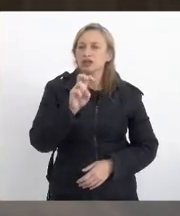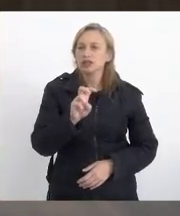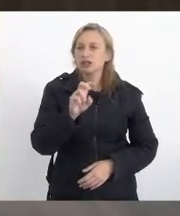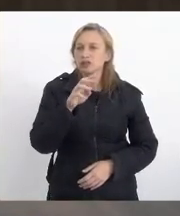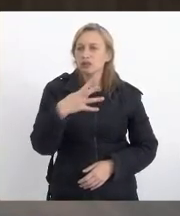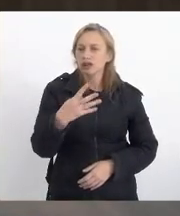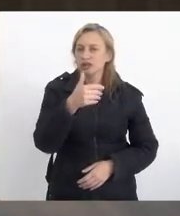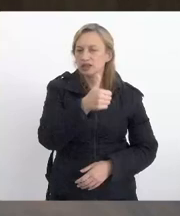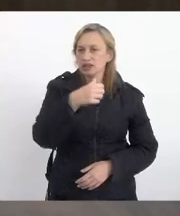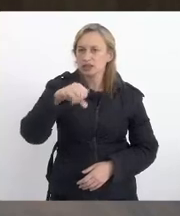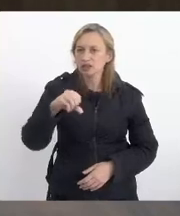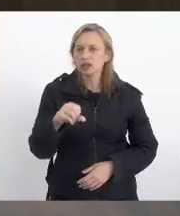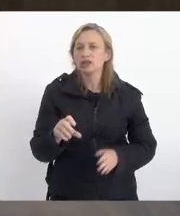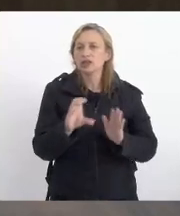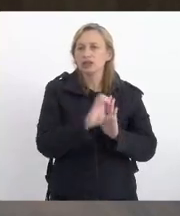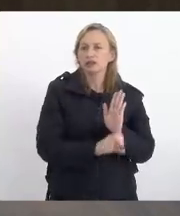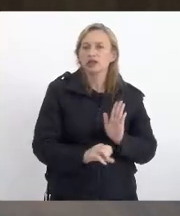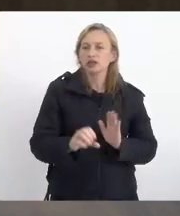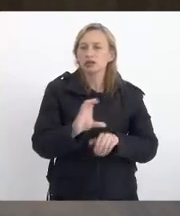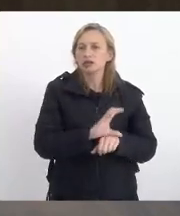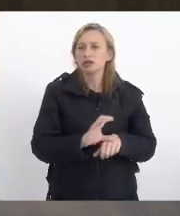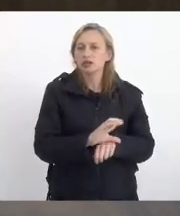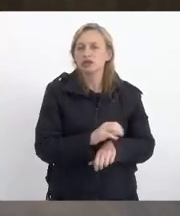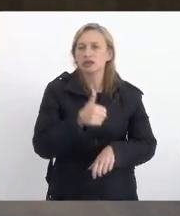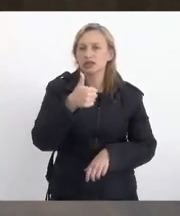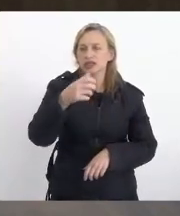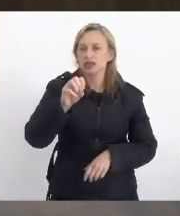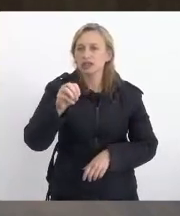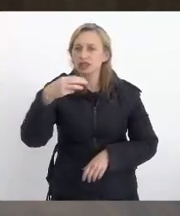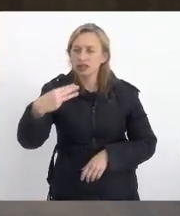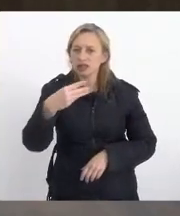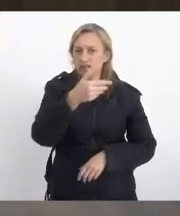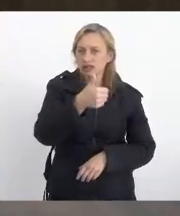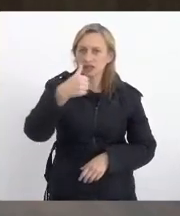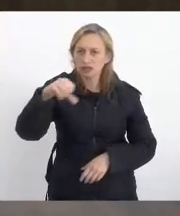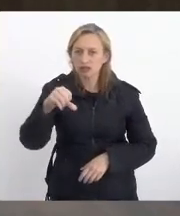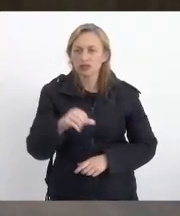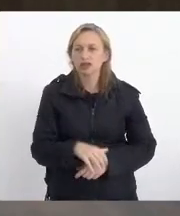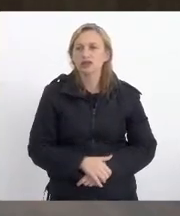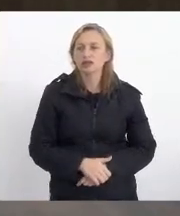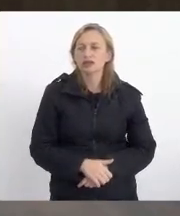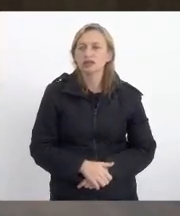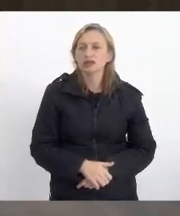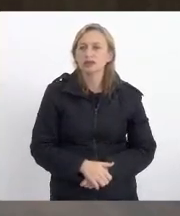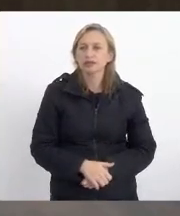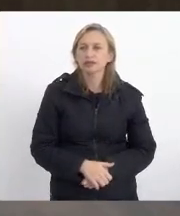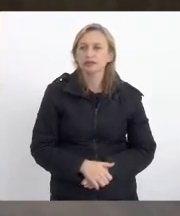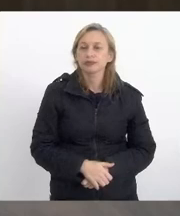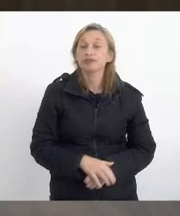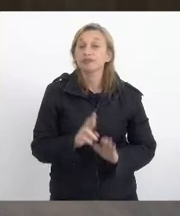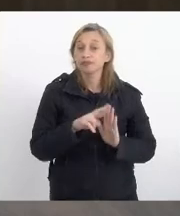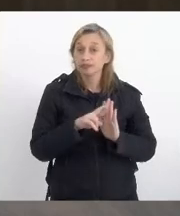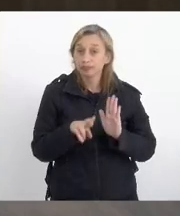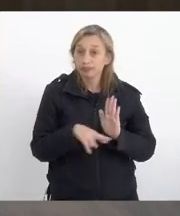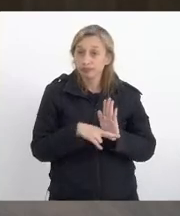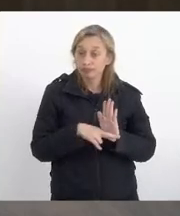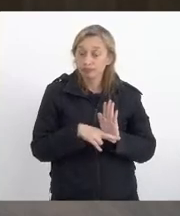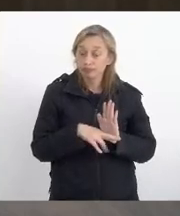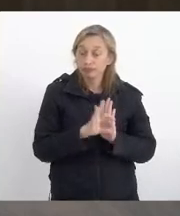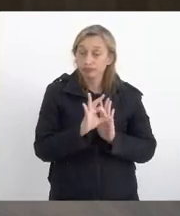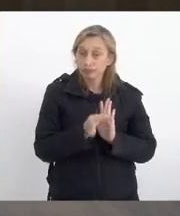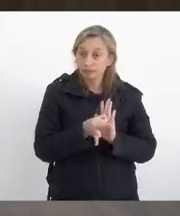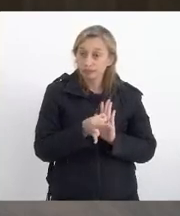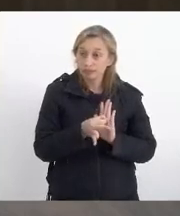de 19, e a Emenda Constitucional 103, de 19, tá, são normas de eficácia plena,